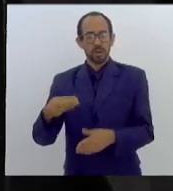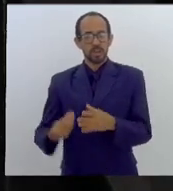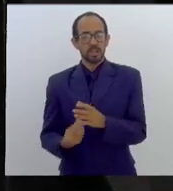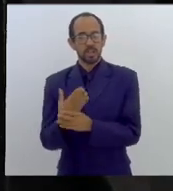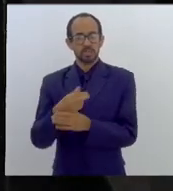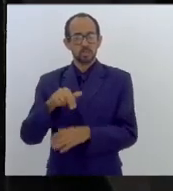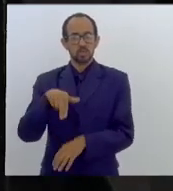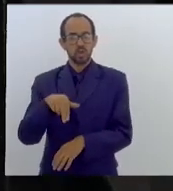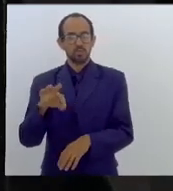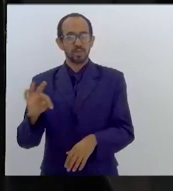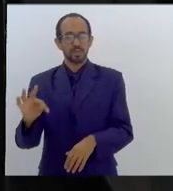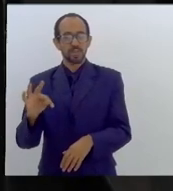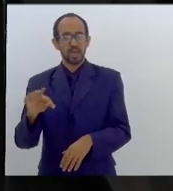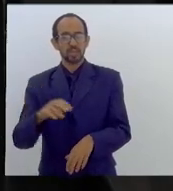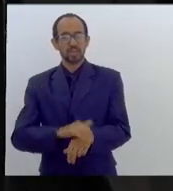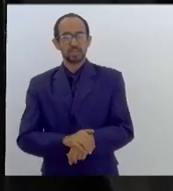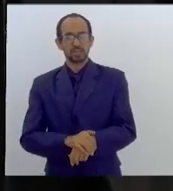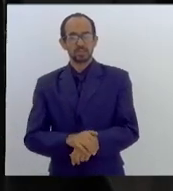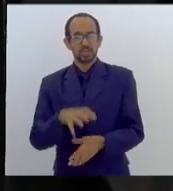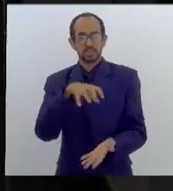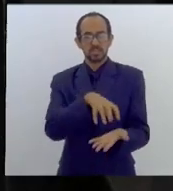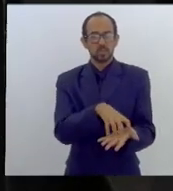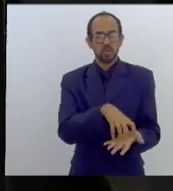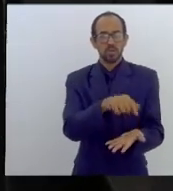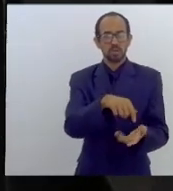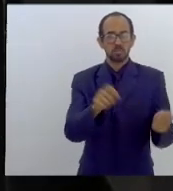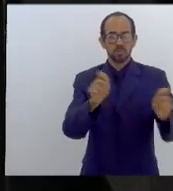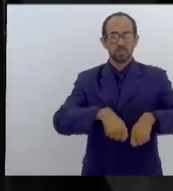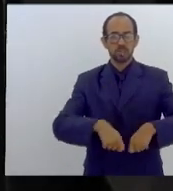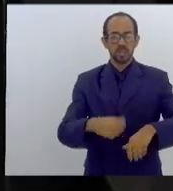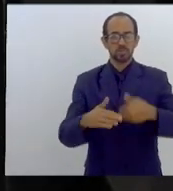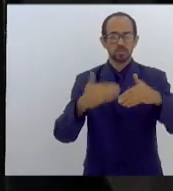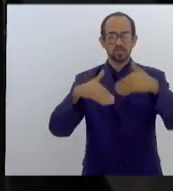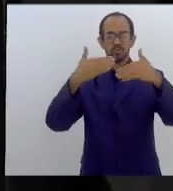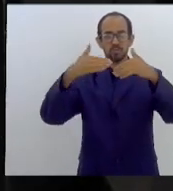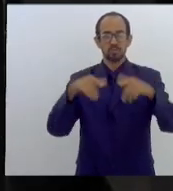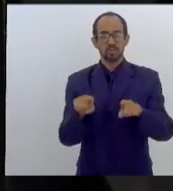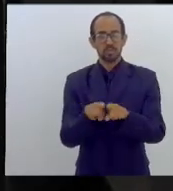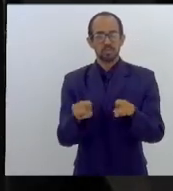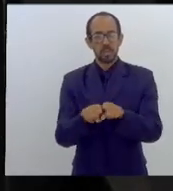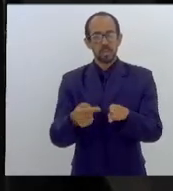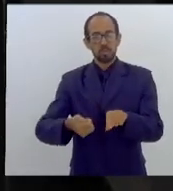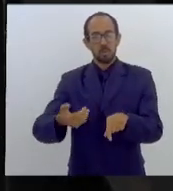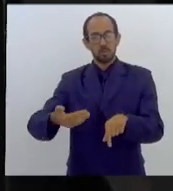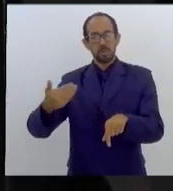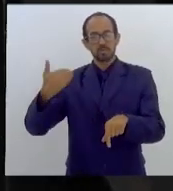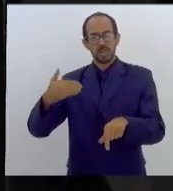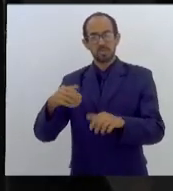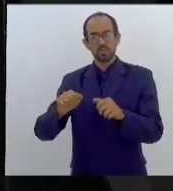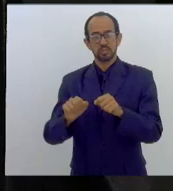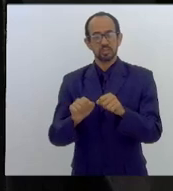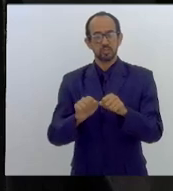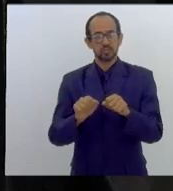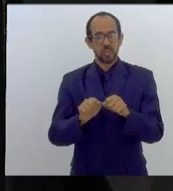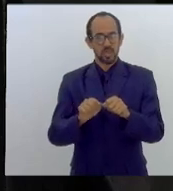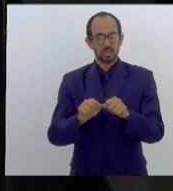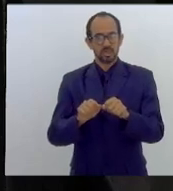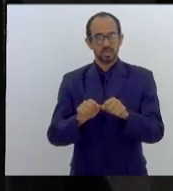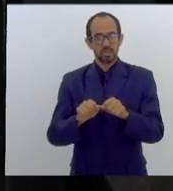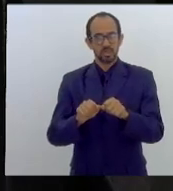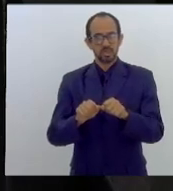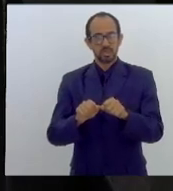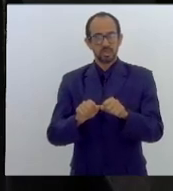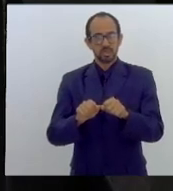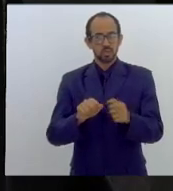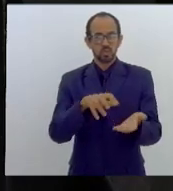áreas importantes, eixos potenciais do nosso desenvolvimento, como recentemente foi feito e lançado em relação ao complexo econômico e